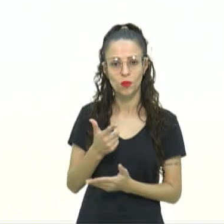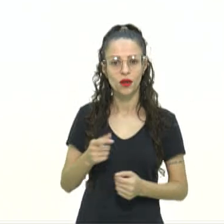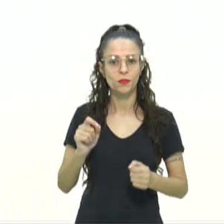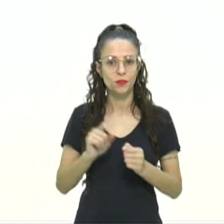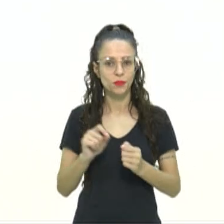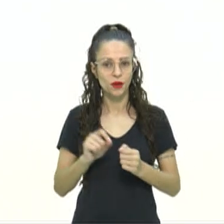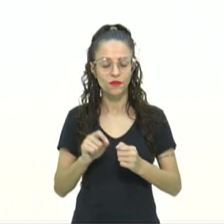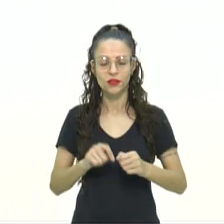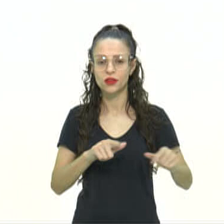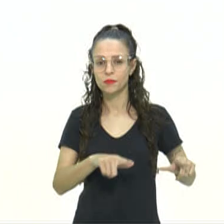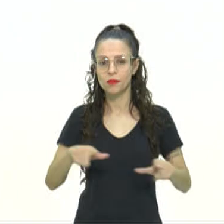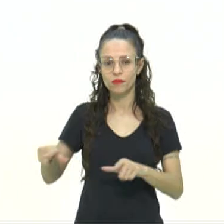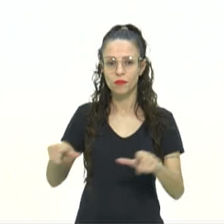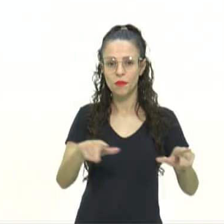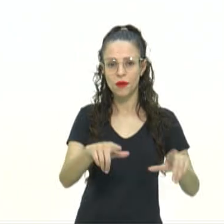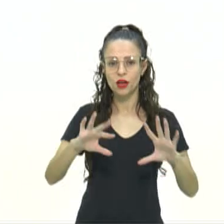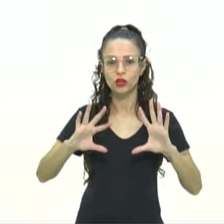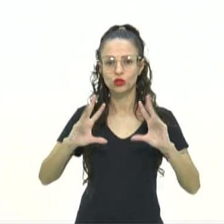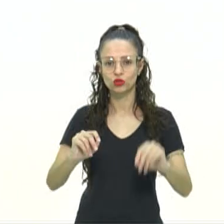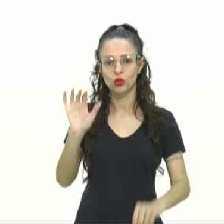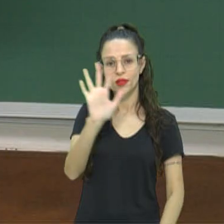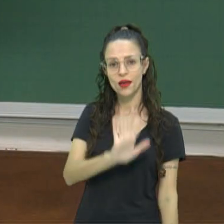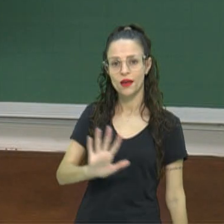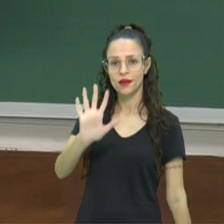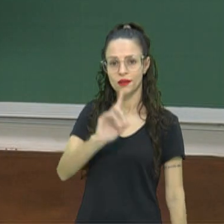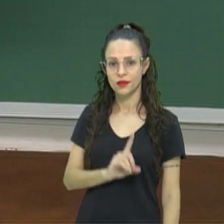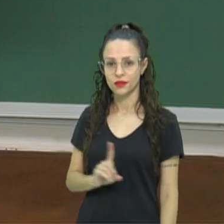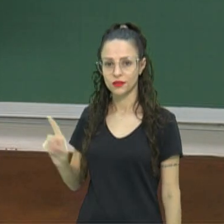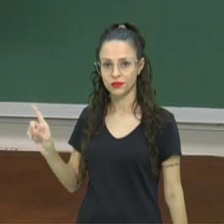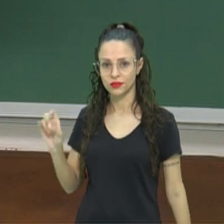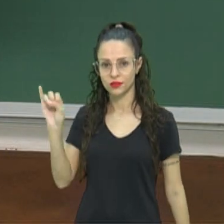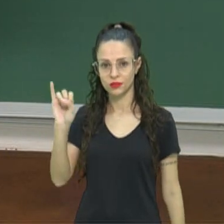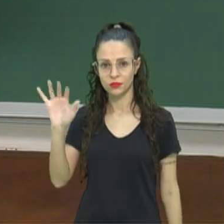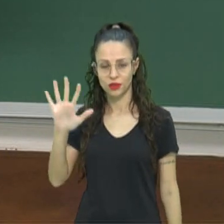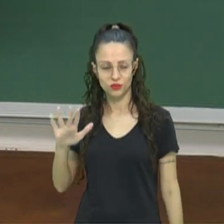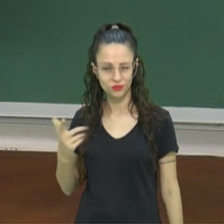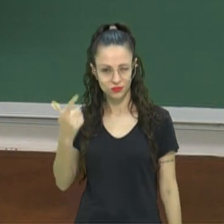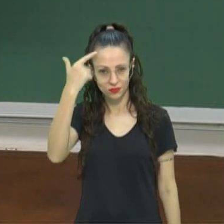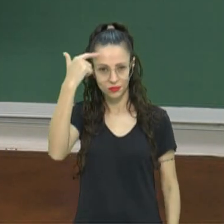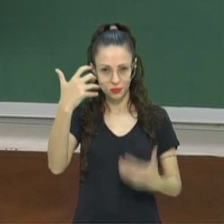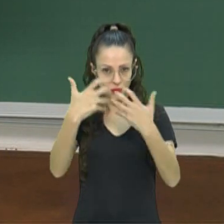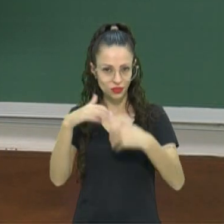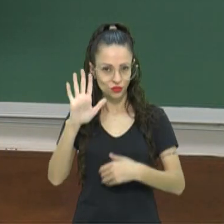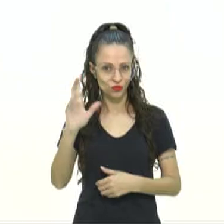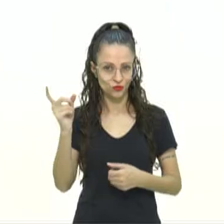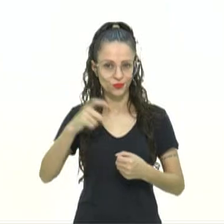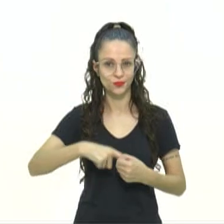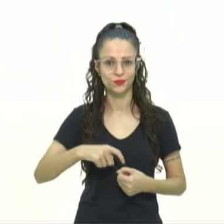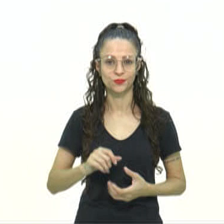para colocar piso em toda essa área? Pensa aí que eu já volto.